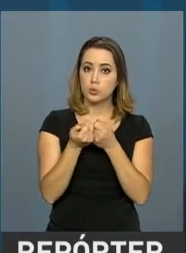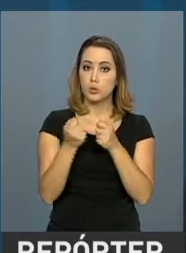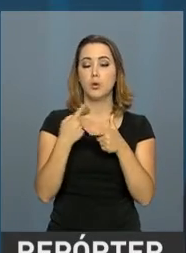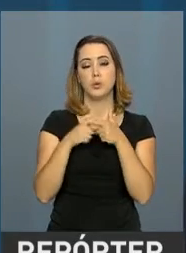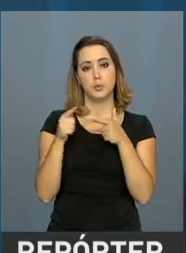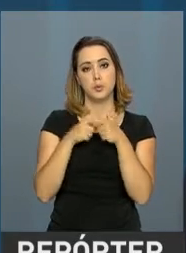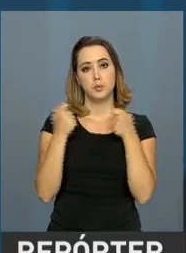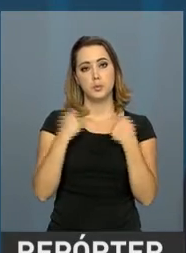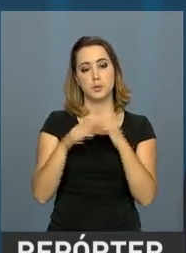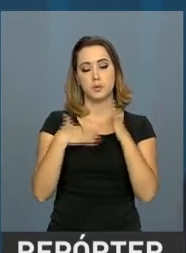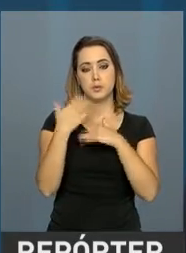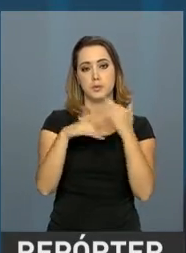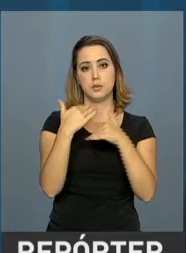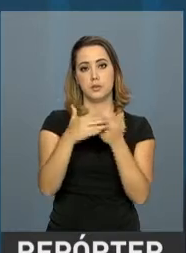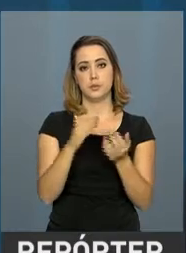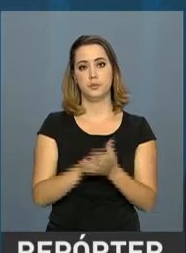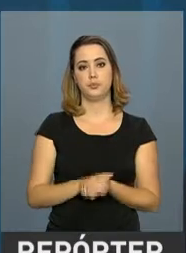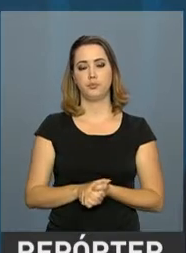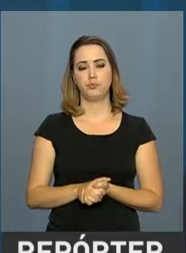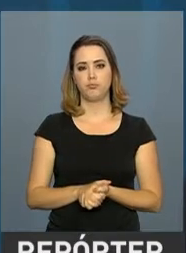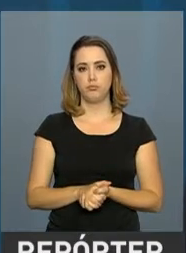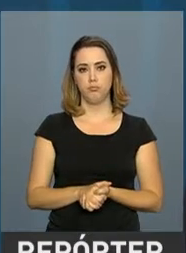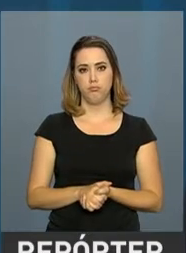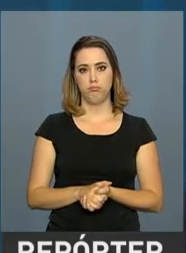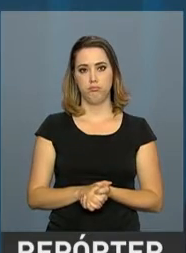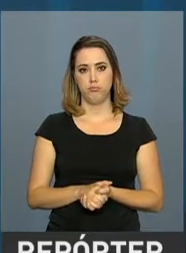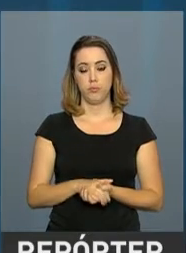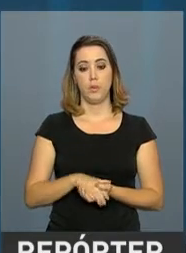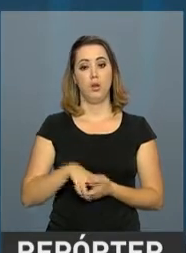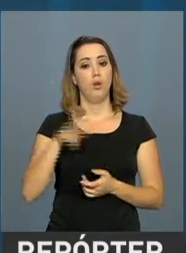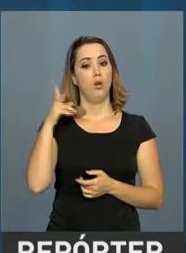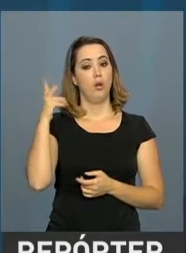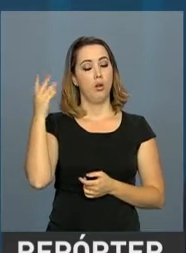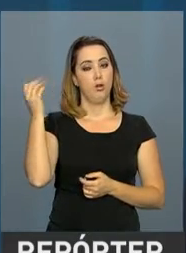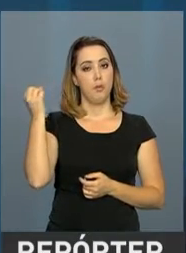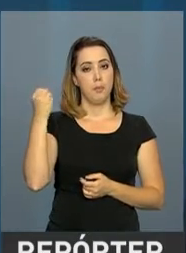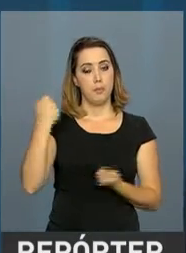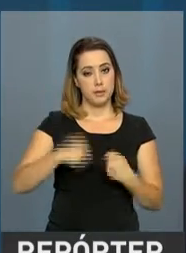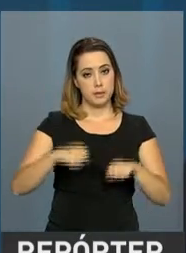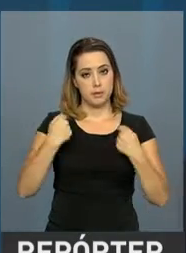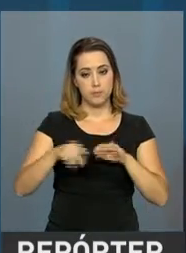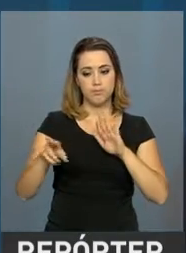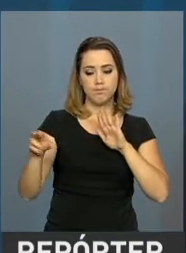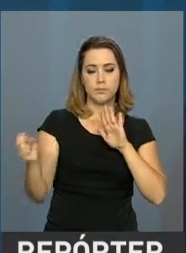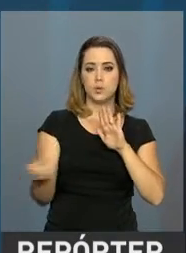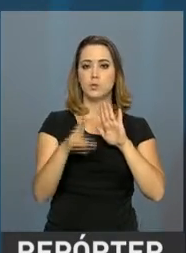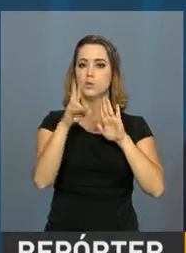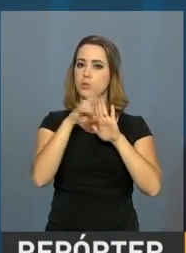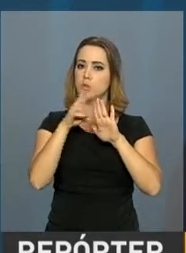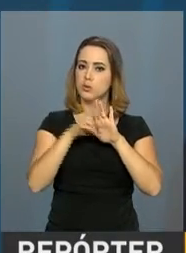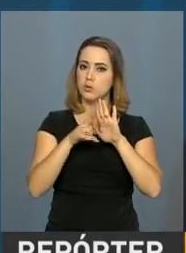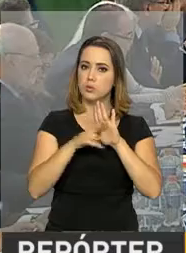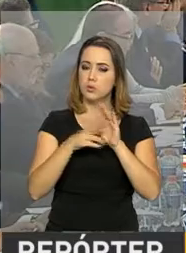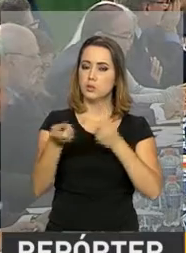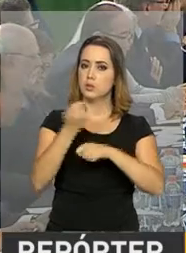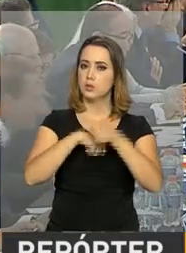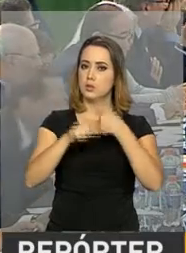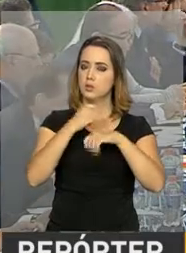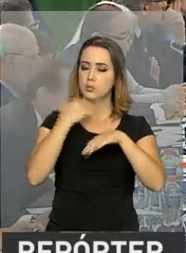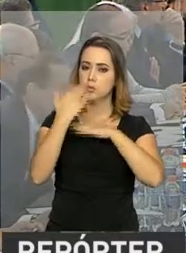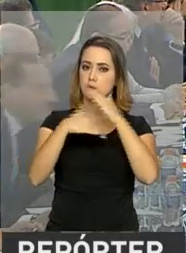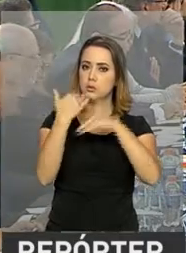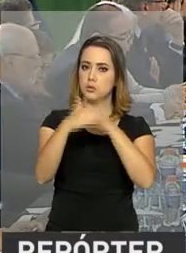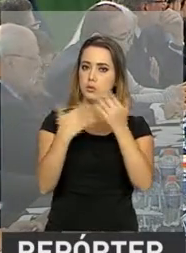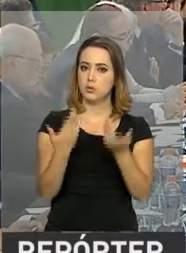precisa crescer. A correção da deterioração das contas públicas é pré-condição para que a economia cresça, portanto, de forma